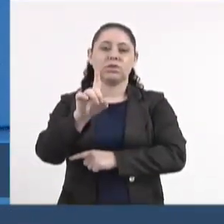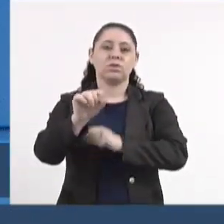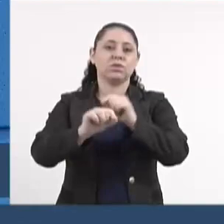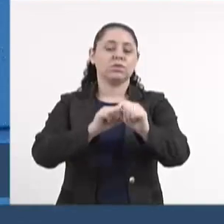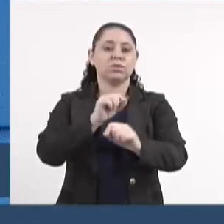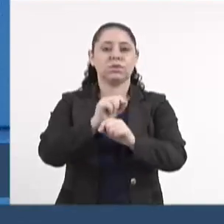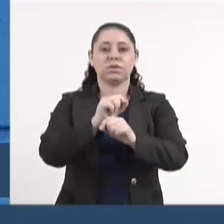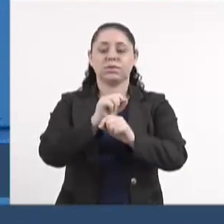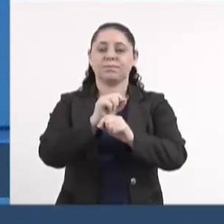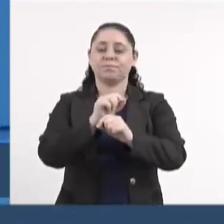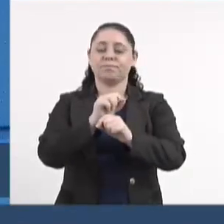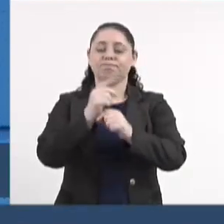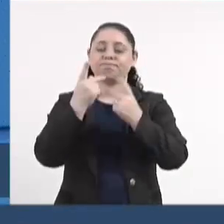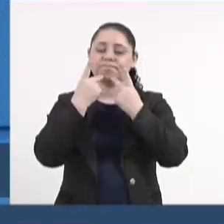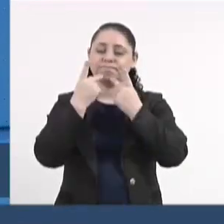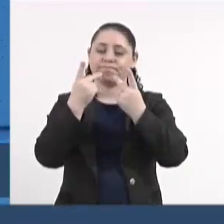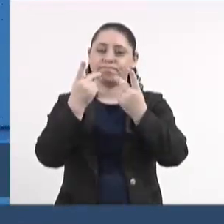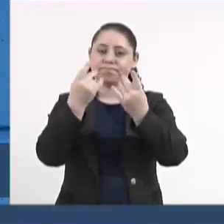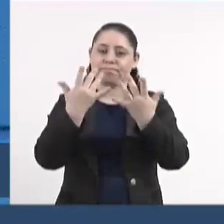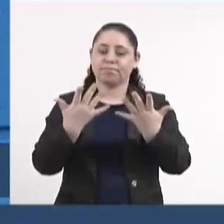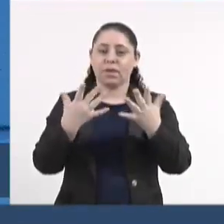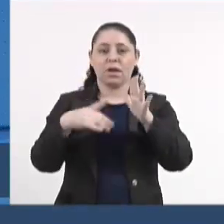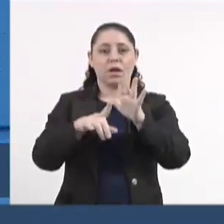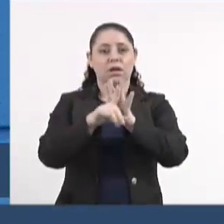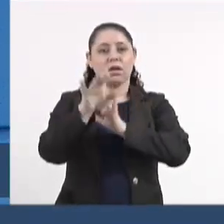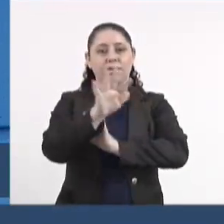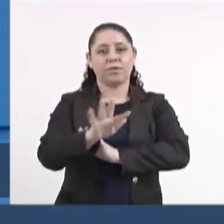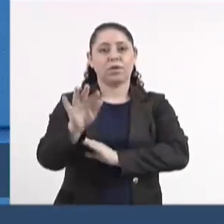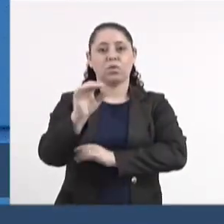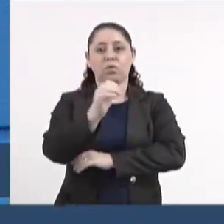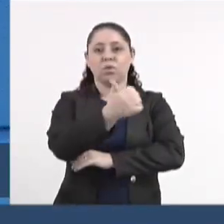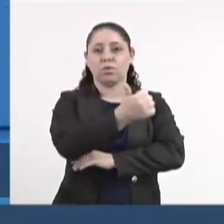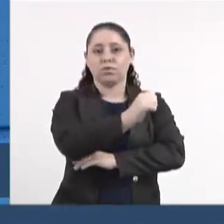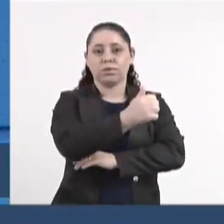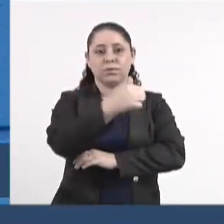transmitindo as seguintes considerações. A Lei Federal